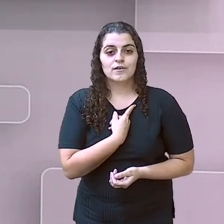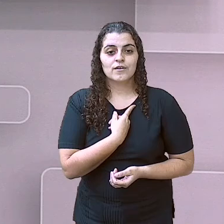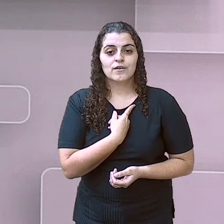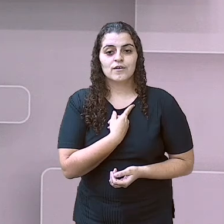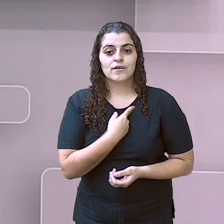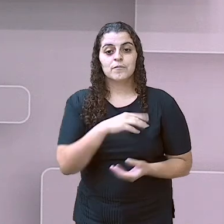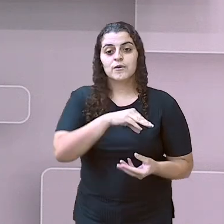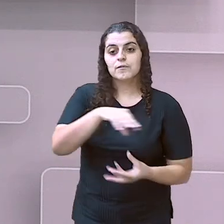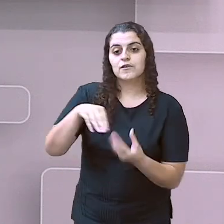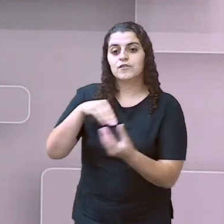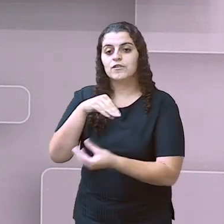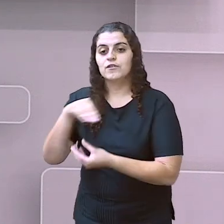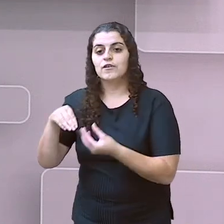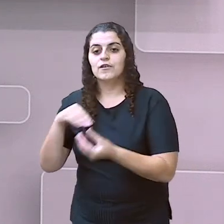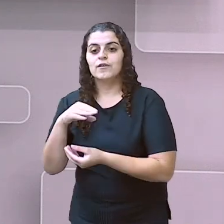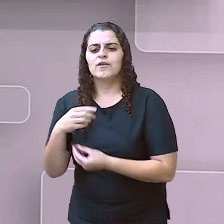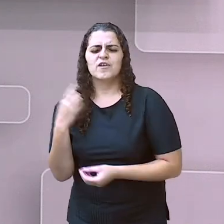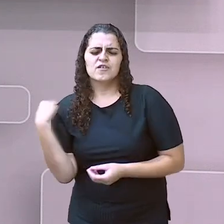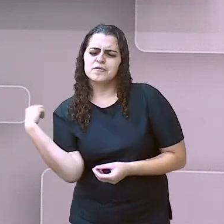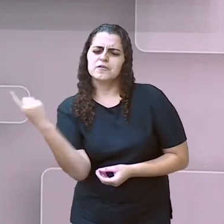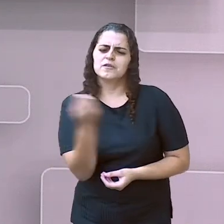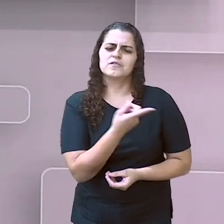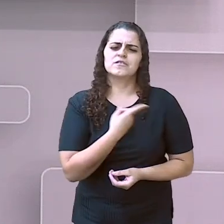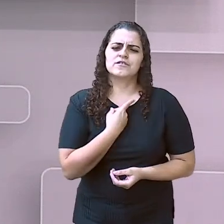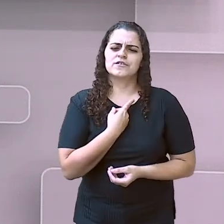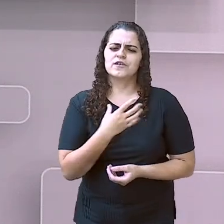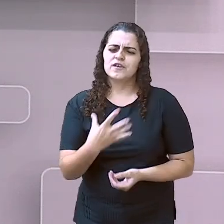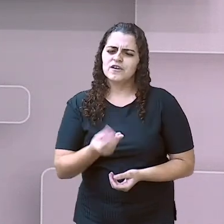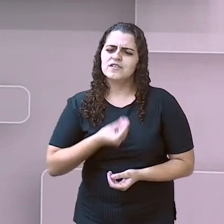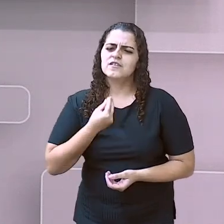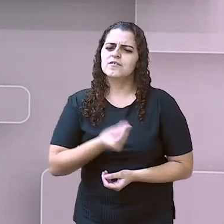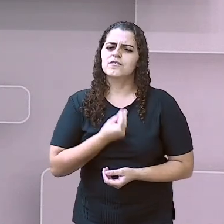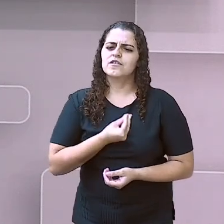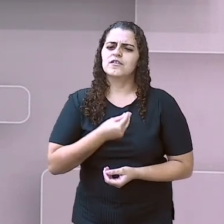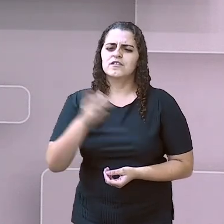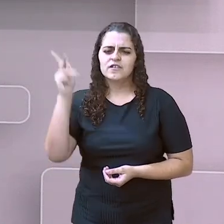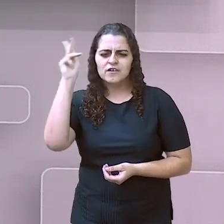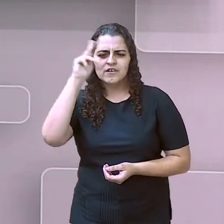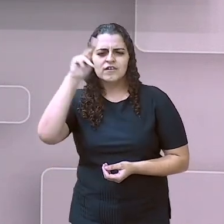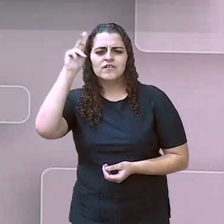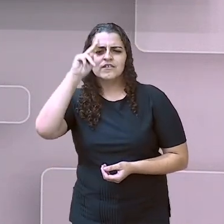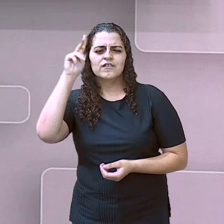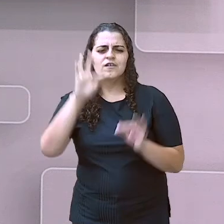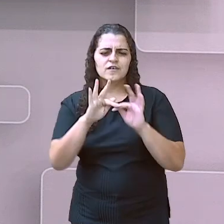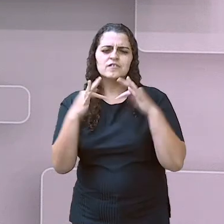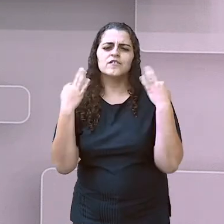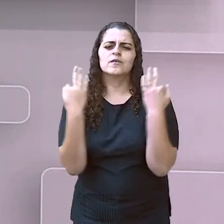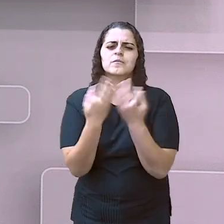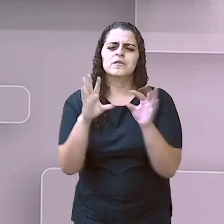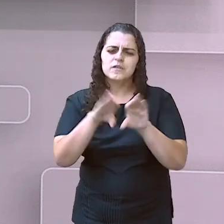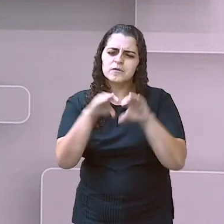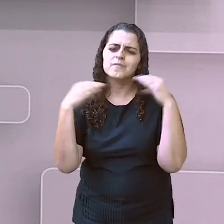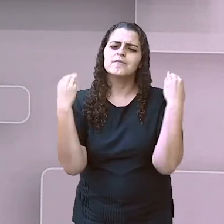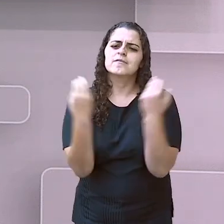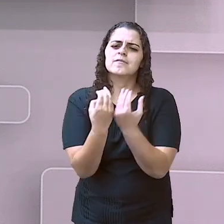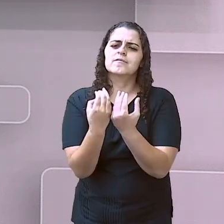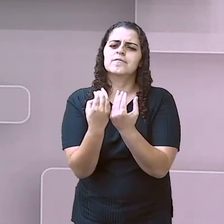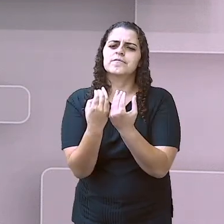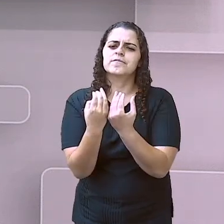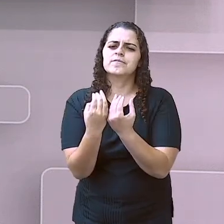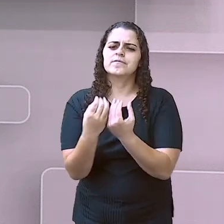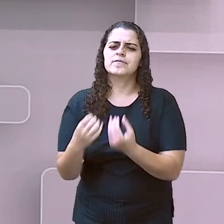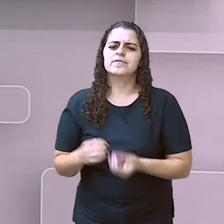O negro, ele é parte de todos nós, parte da nossa família, da nossa comunidade.